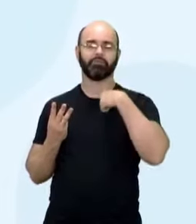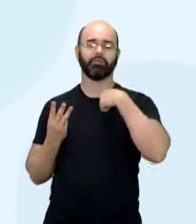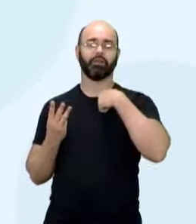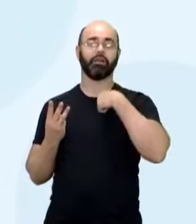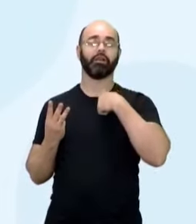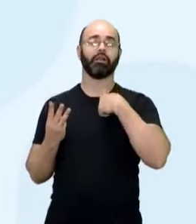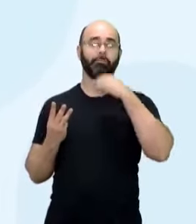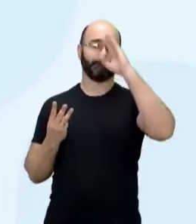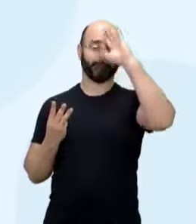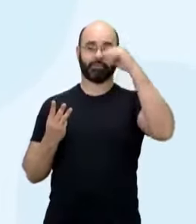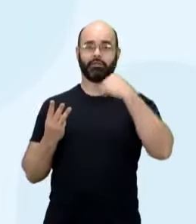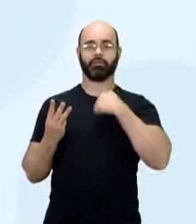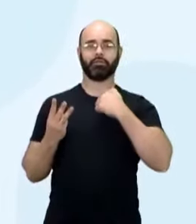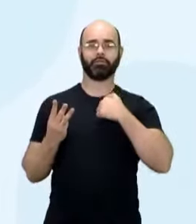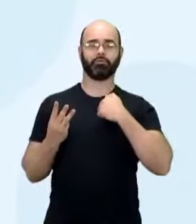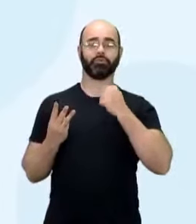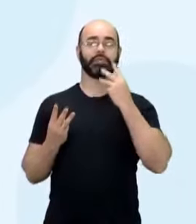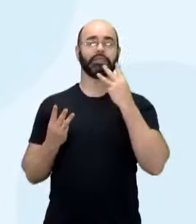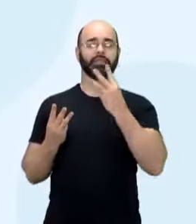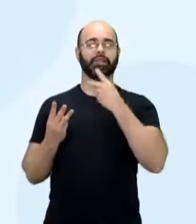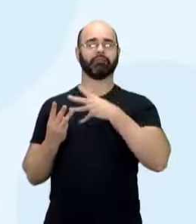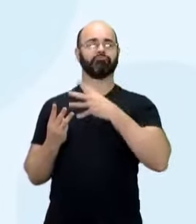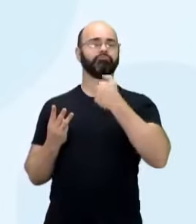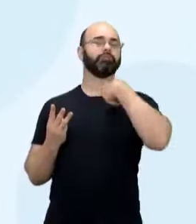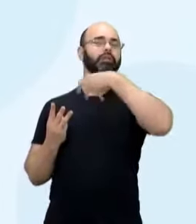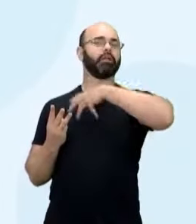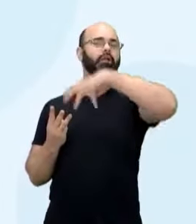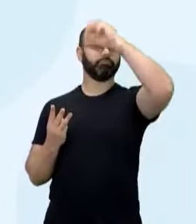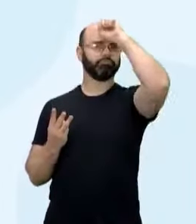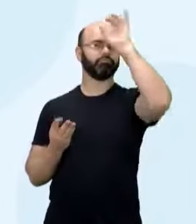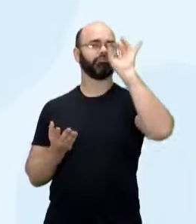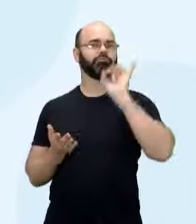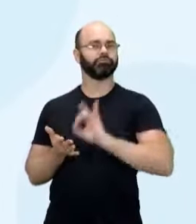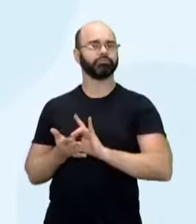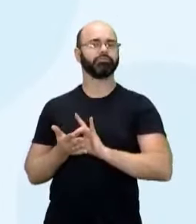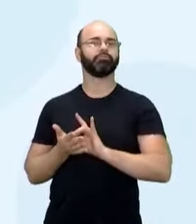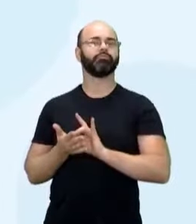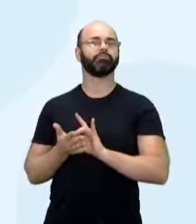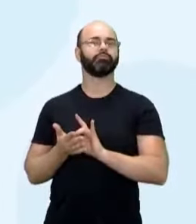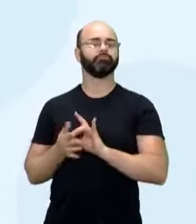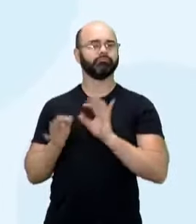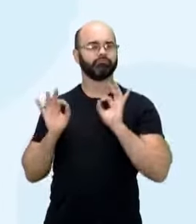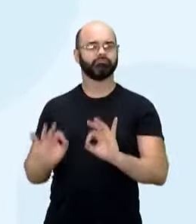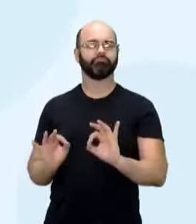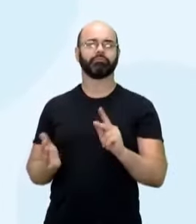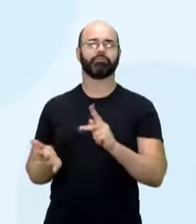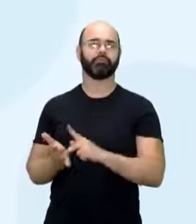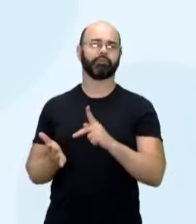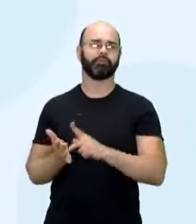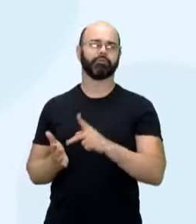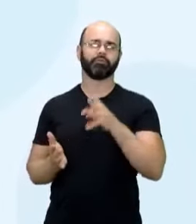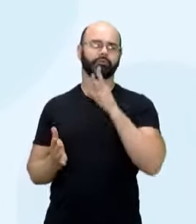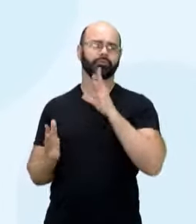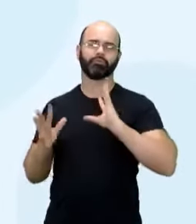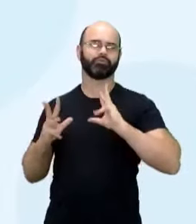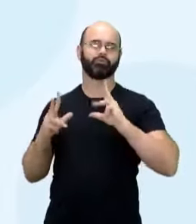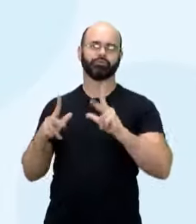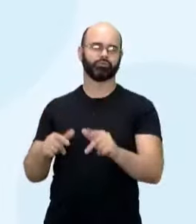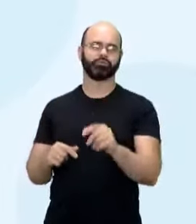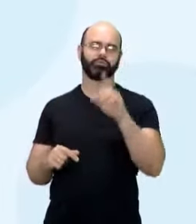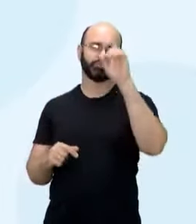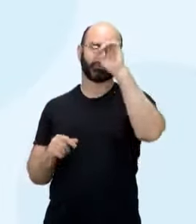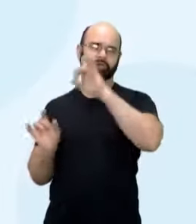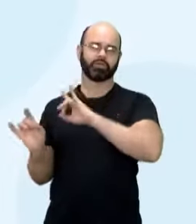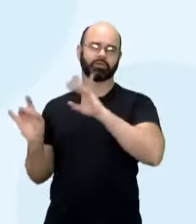tive ao fazer uso de fato efetivo, né, de todo esse conhecimento que a gente tem buscado a cada